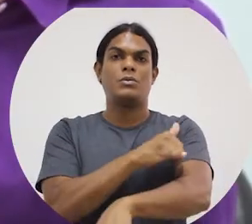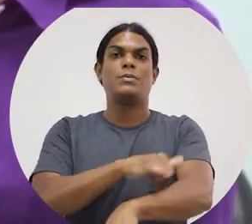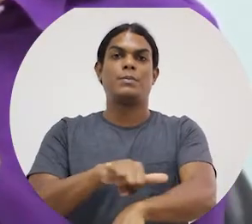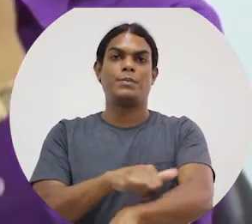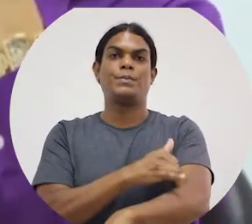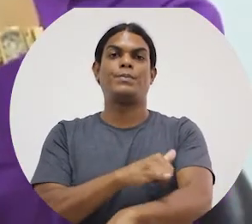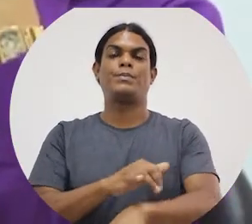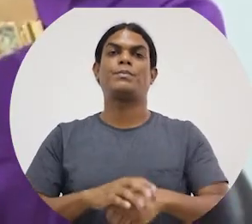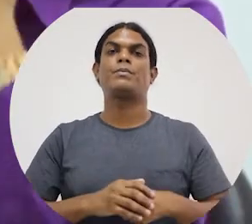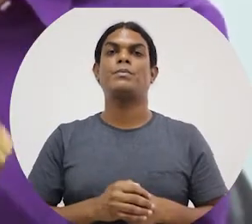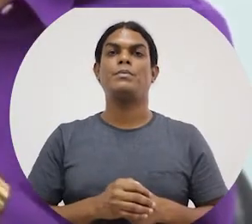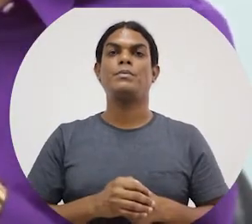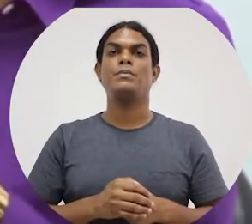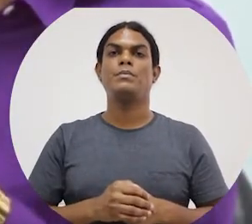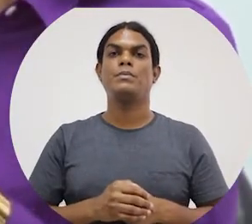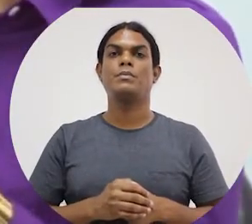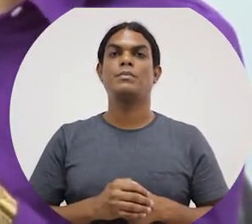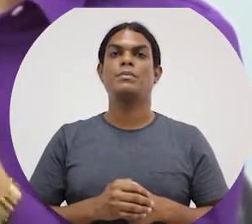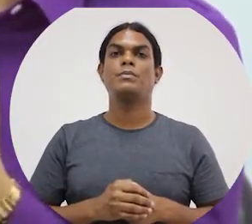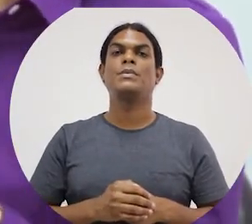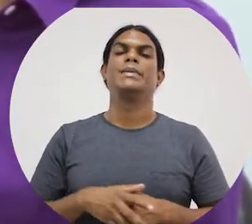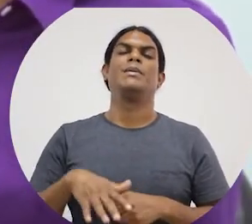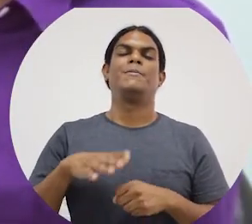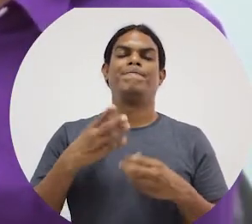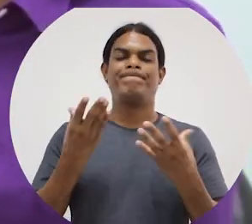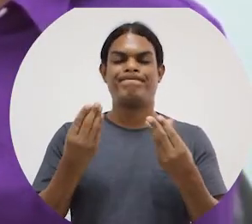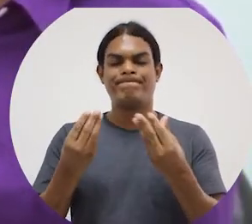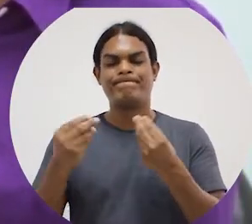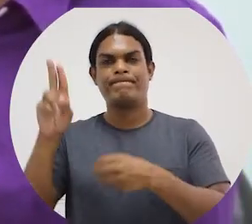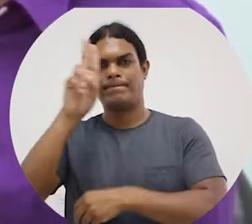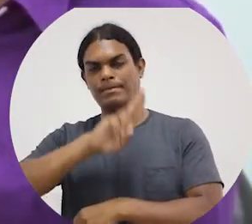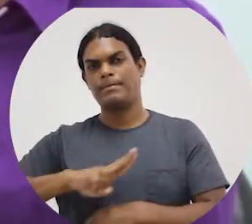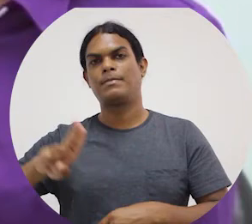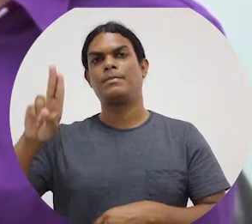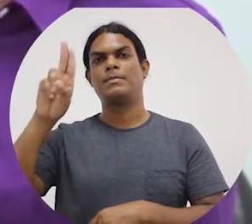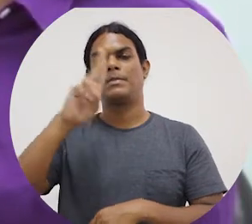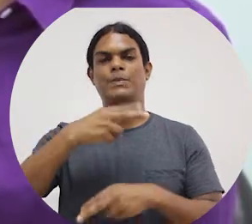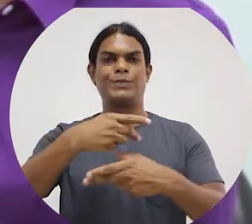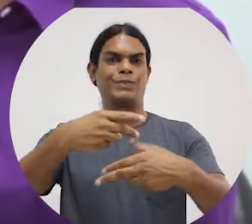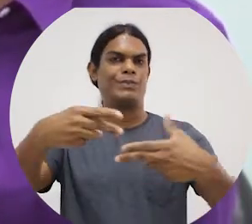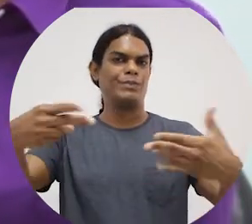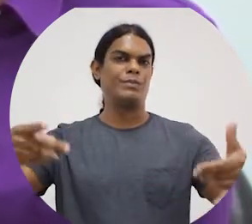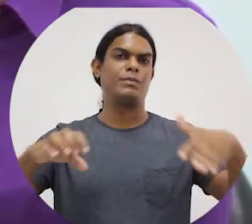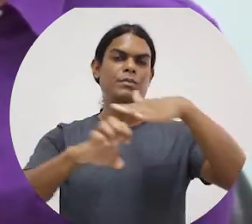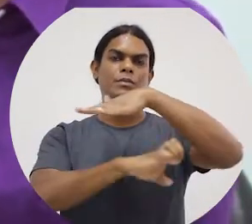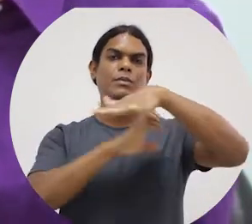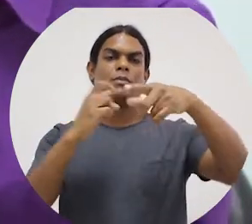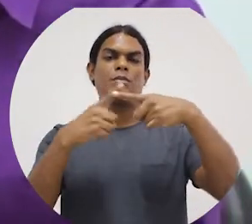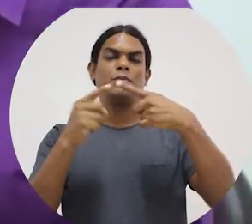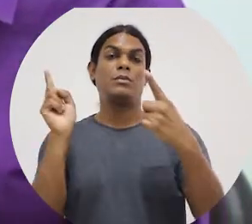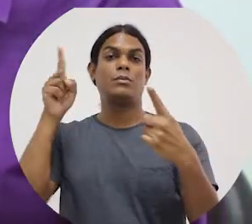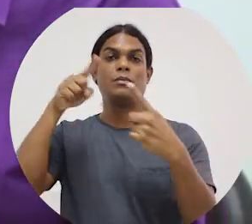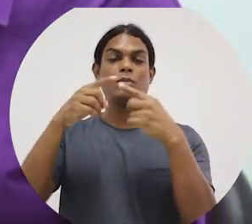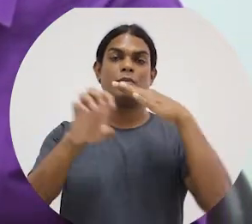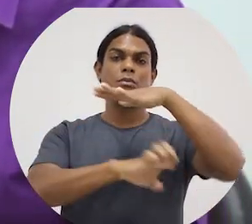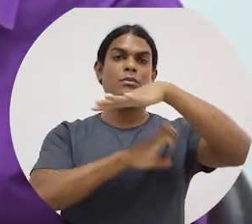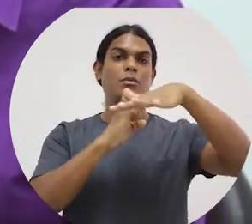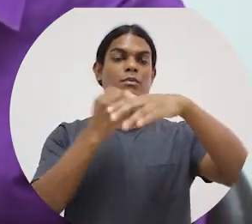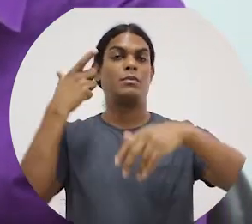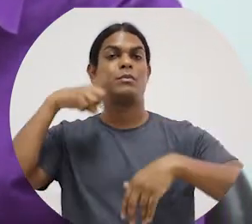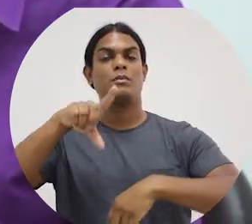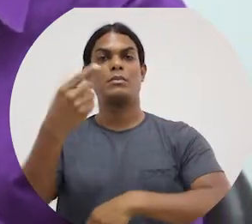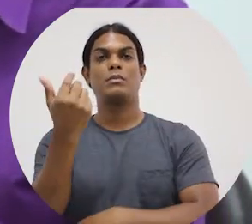que é uma condição que é muito frequente hoje em muitas empresas, uma vez que o grande objetivo delas é conseguir